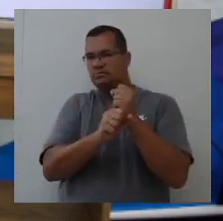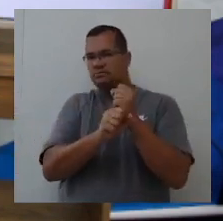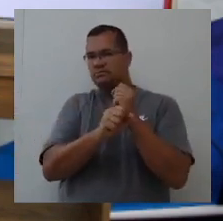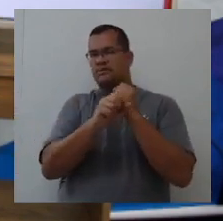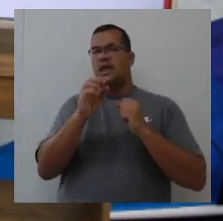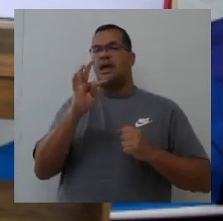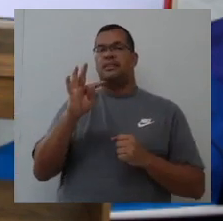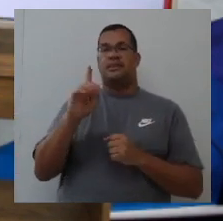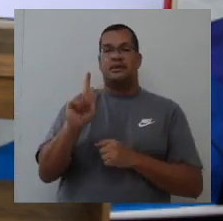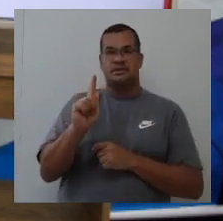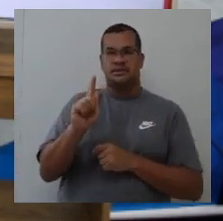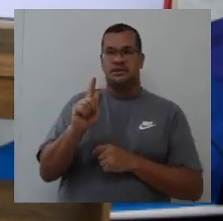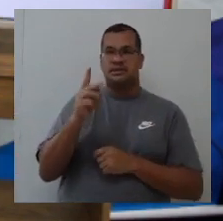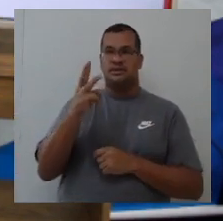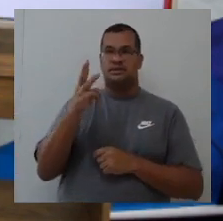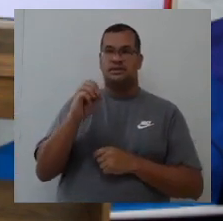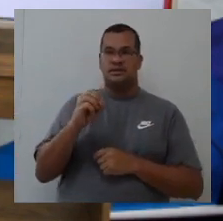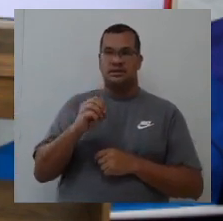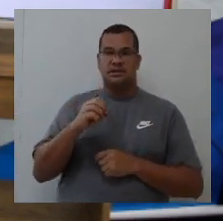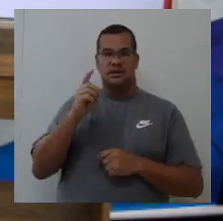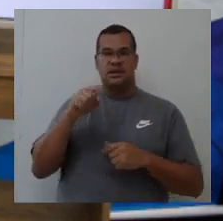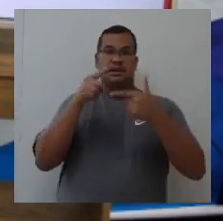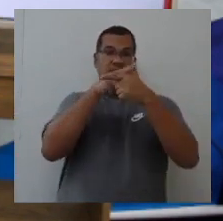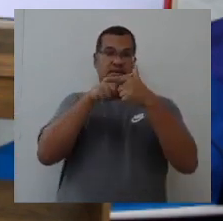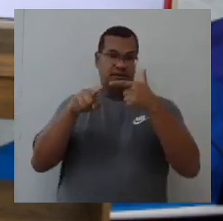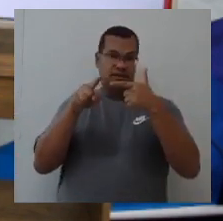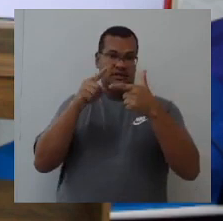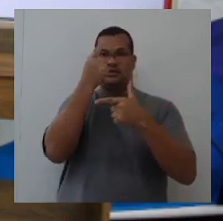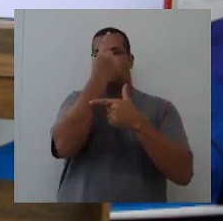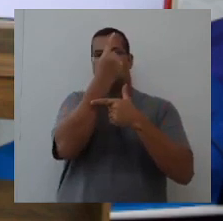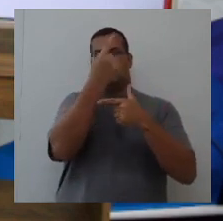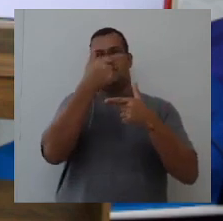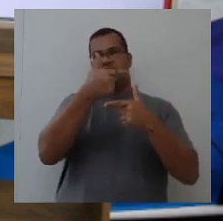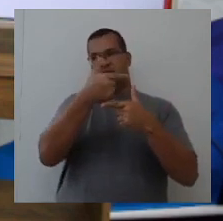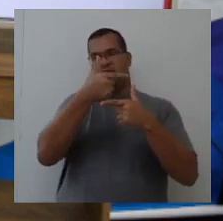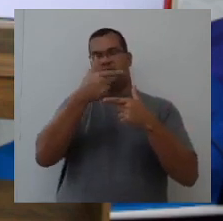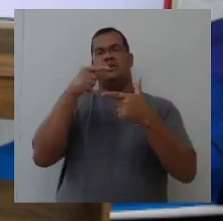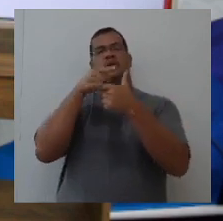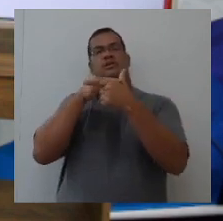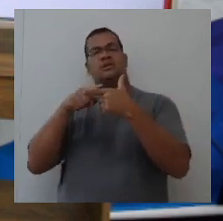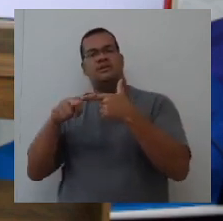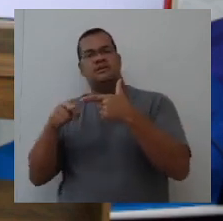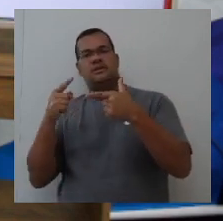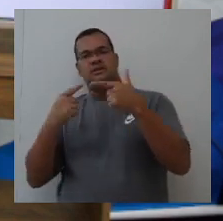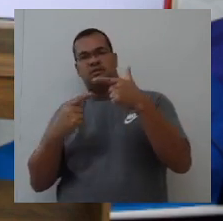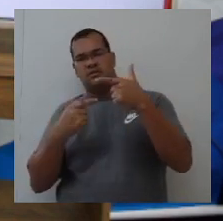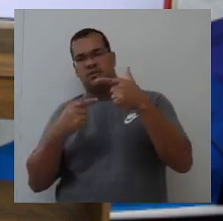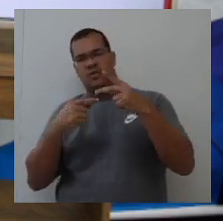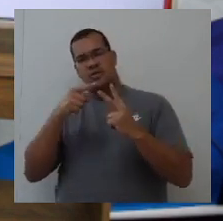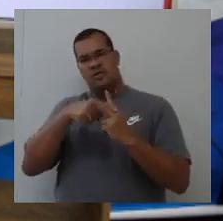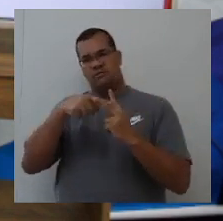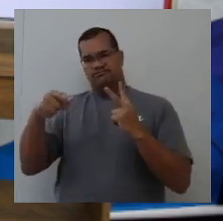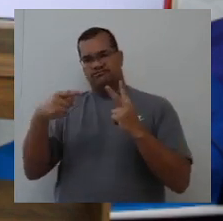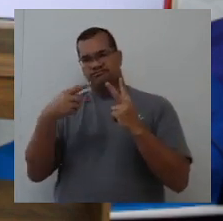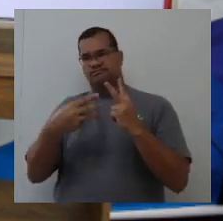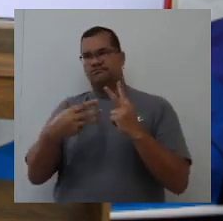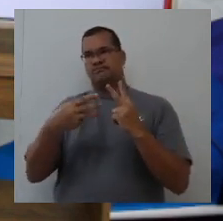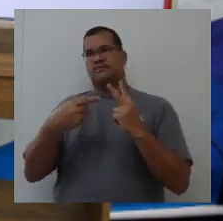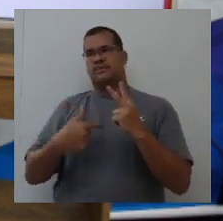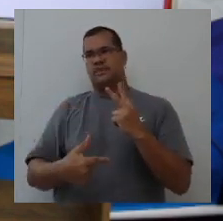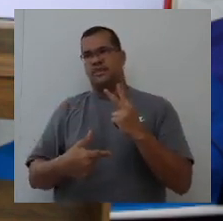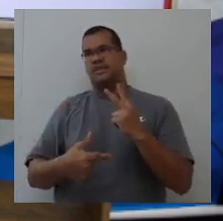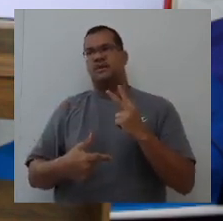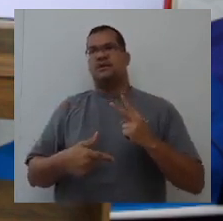tangente de 30 graus. É só você dividir o seno pelo cosseno, tá certo? Vai encontrar aqui, ó, 1 sobre raiz de 3.